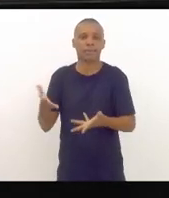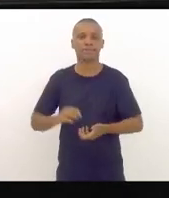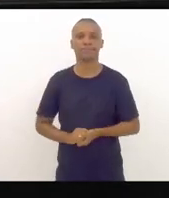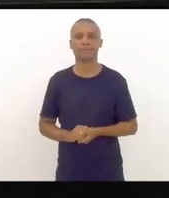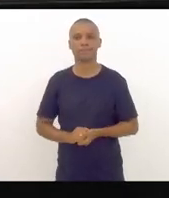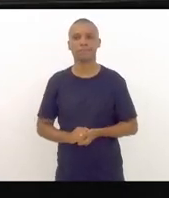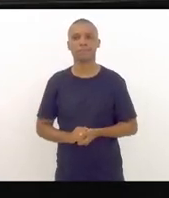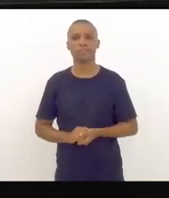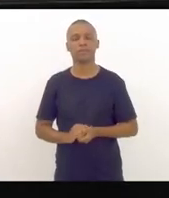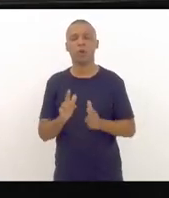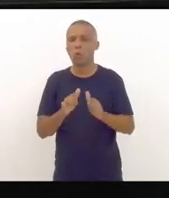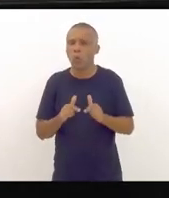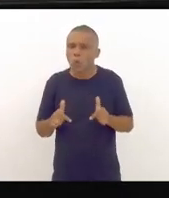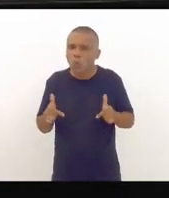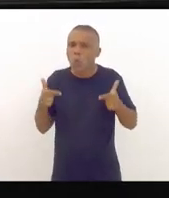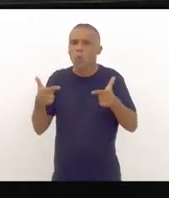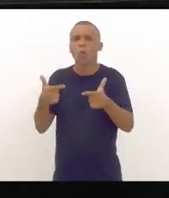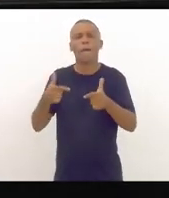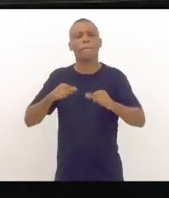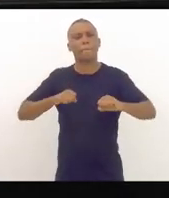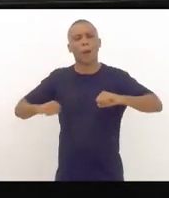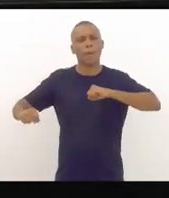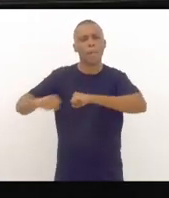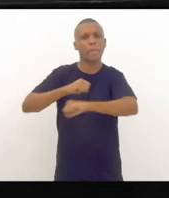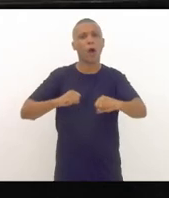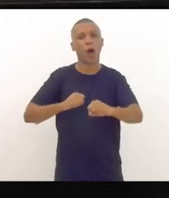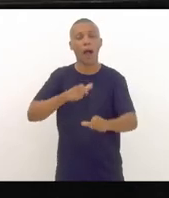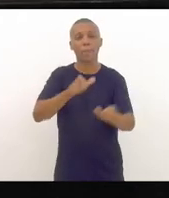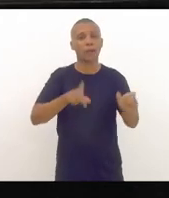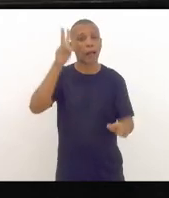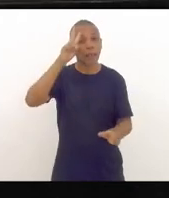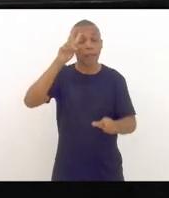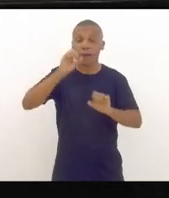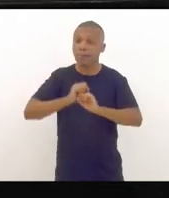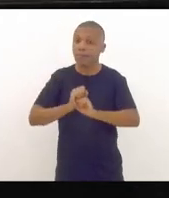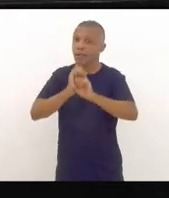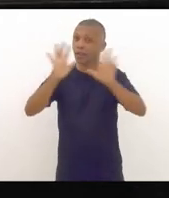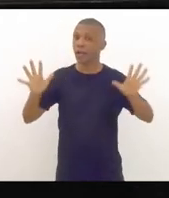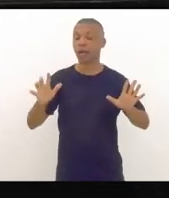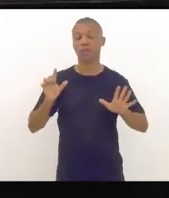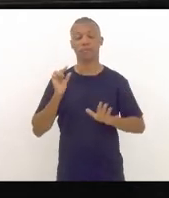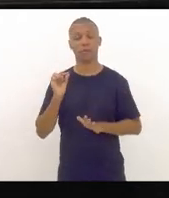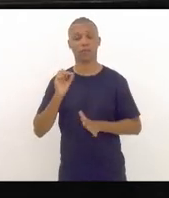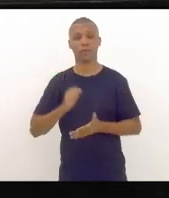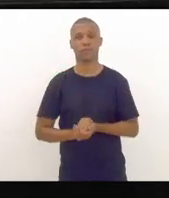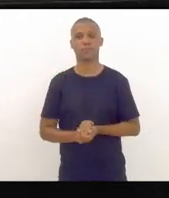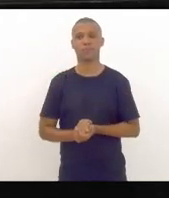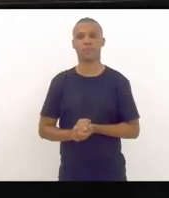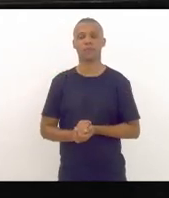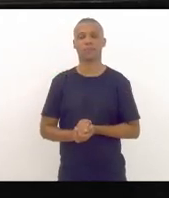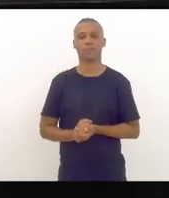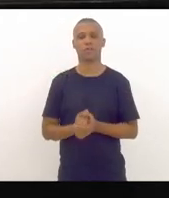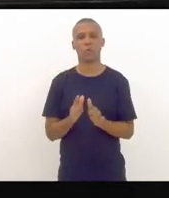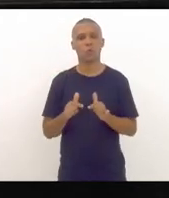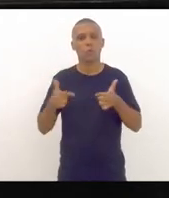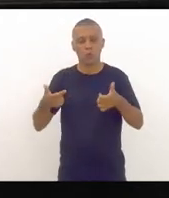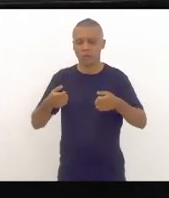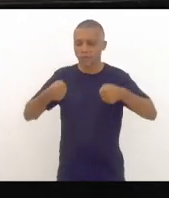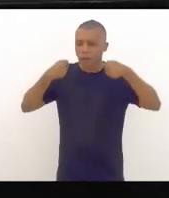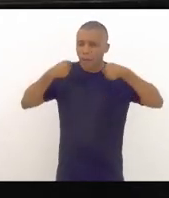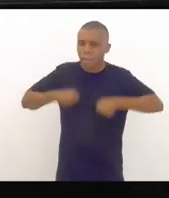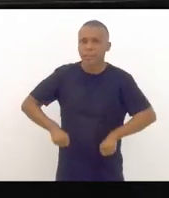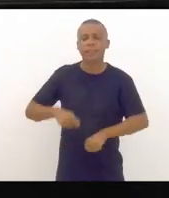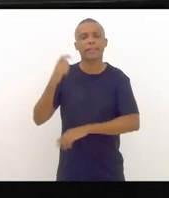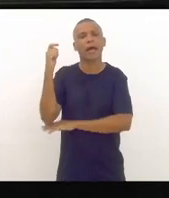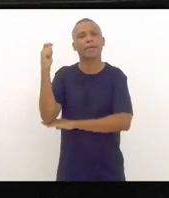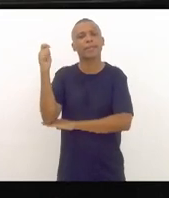os meus feitos maiores, as pessoas se lembram dele bem claro, esses feitos foram com a camisa da Seleção